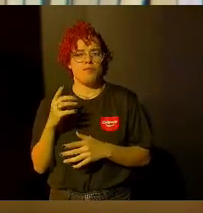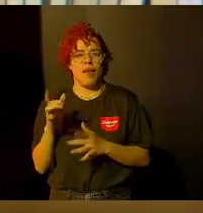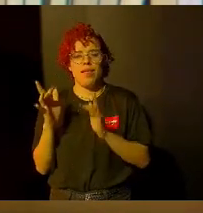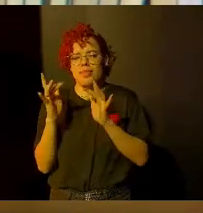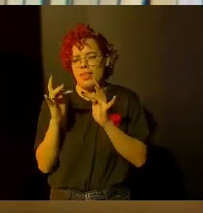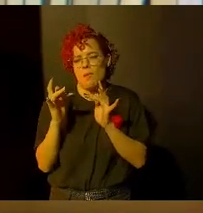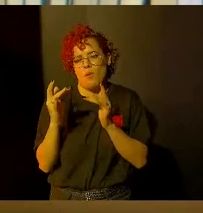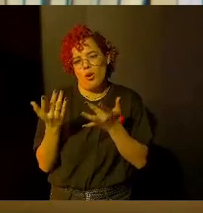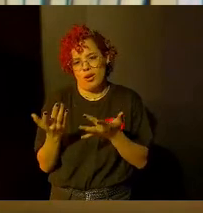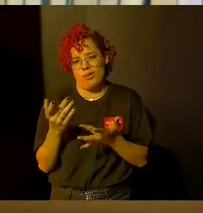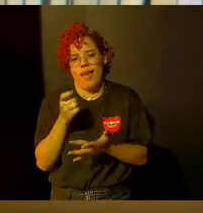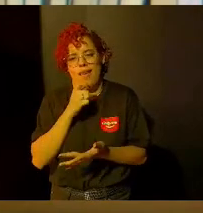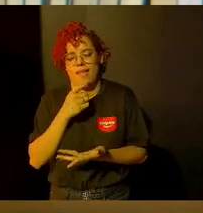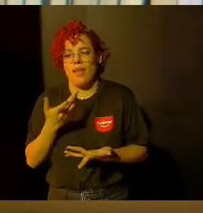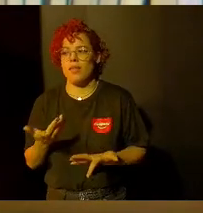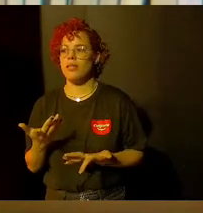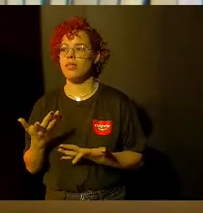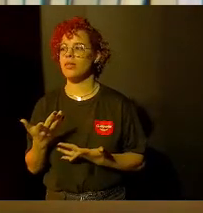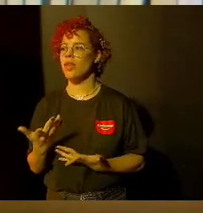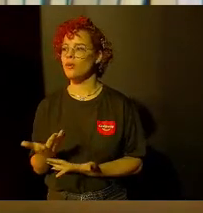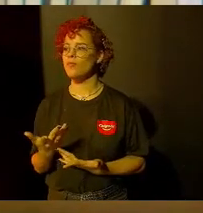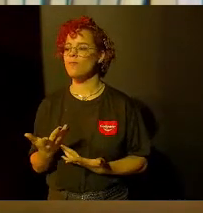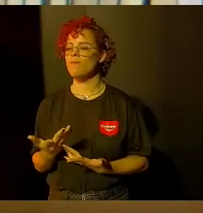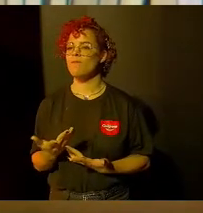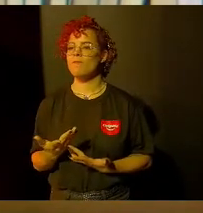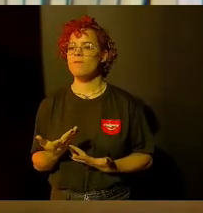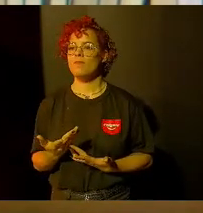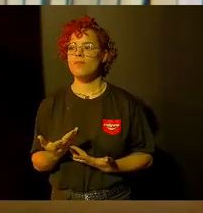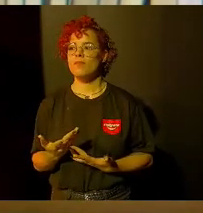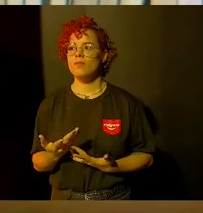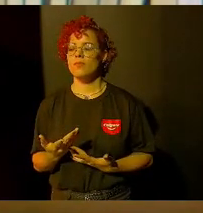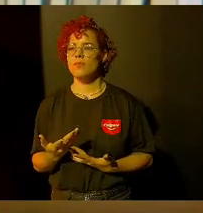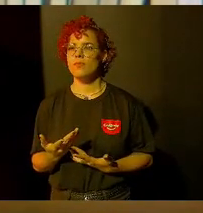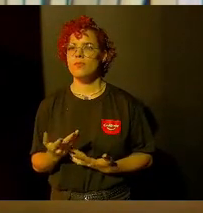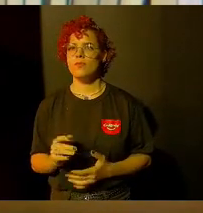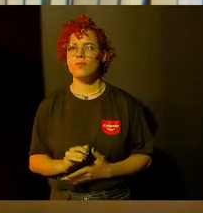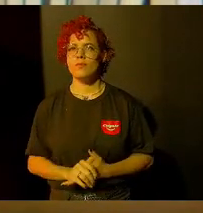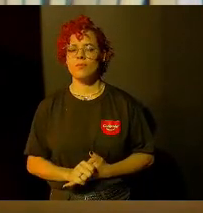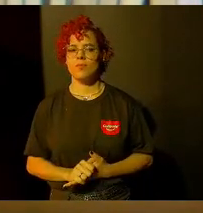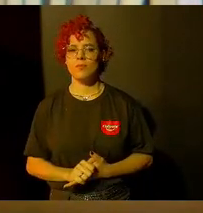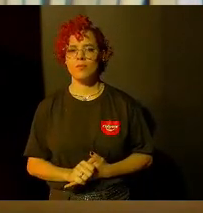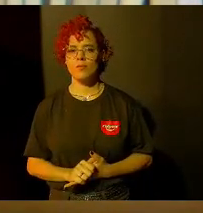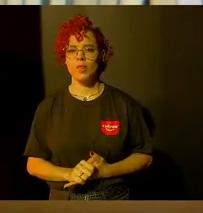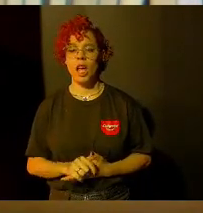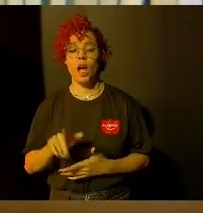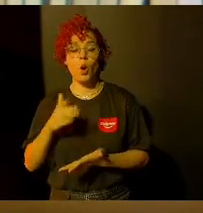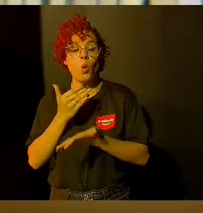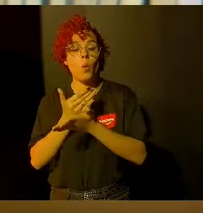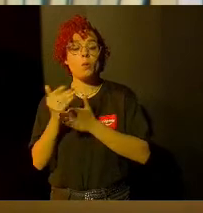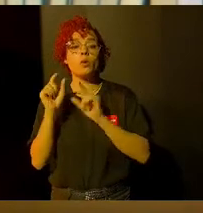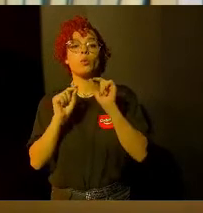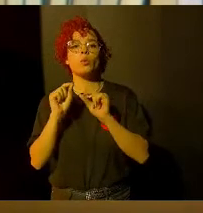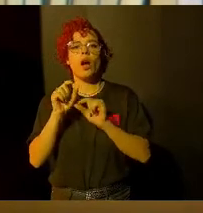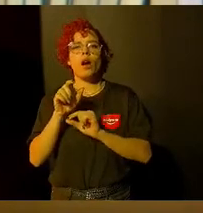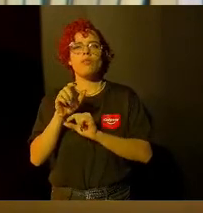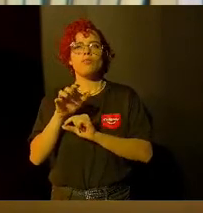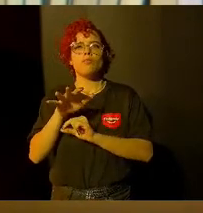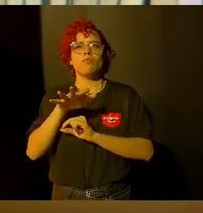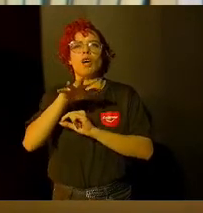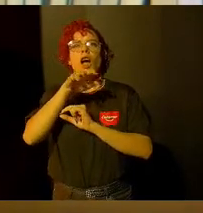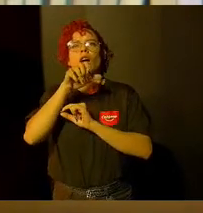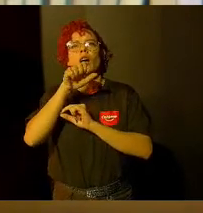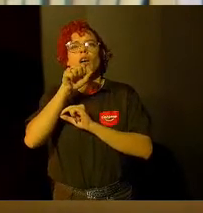um pouco analógico que a gente fez e ela começa a respirar